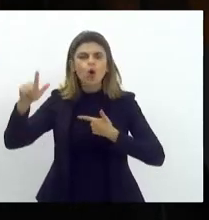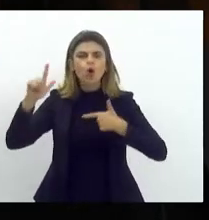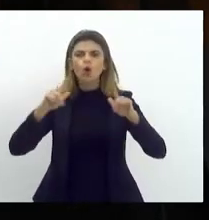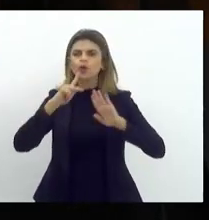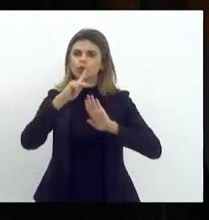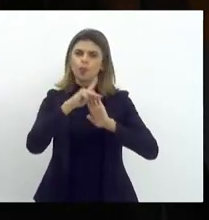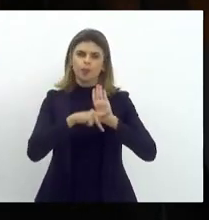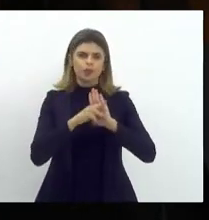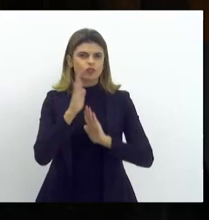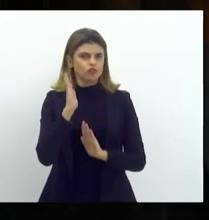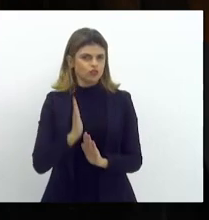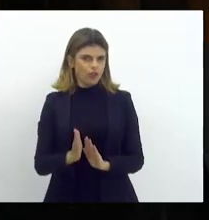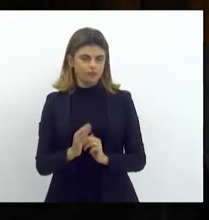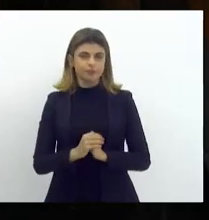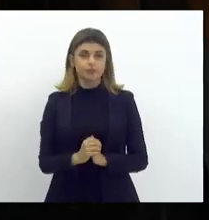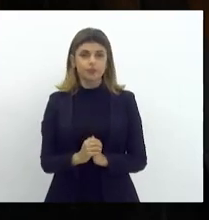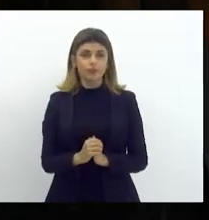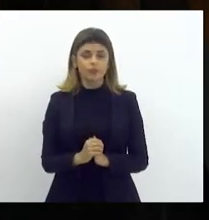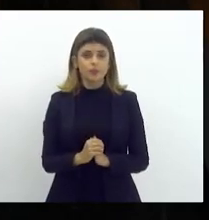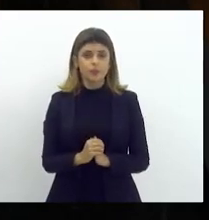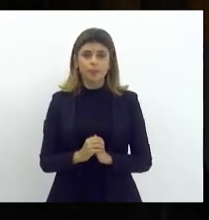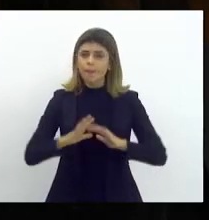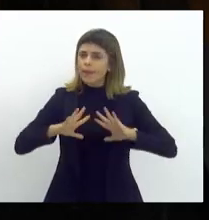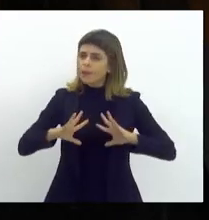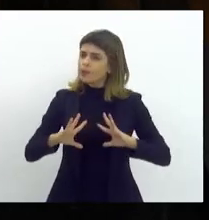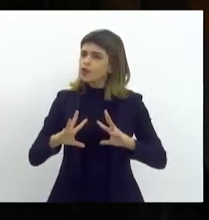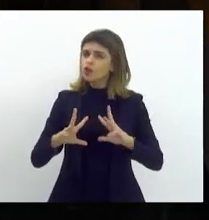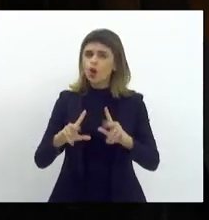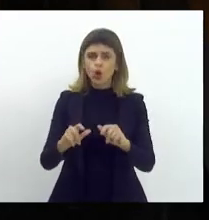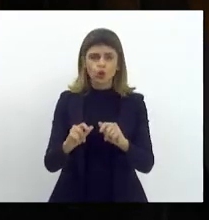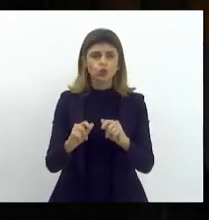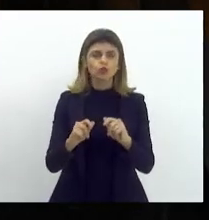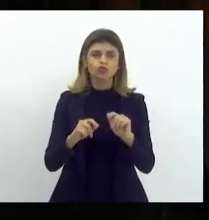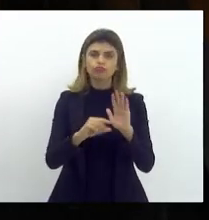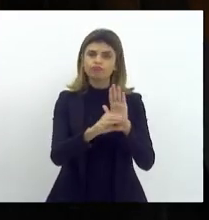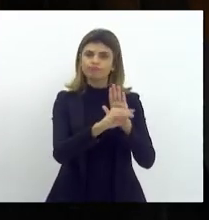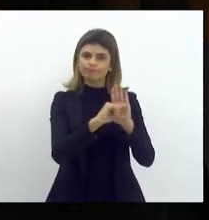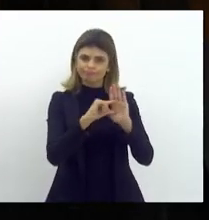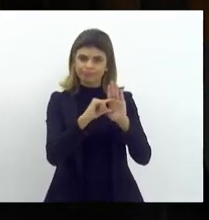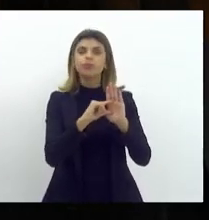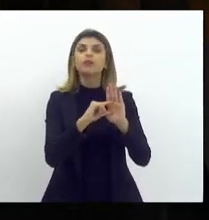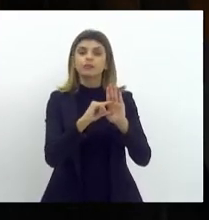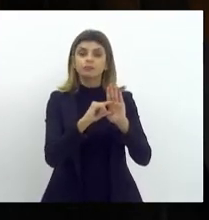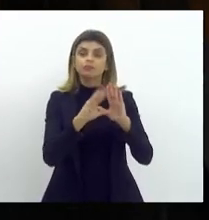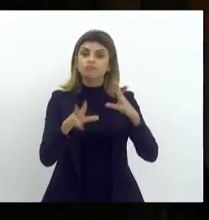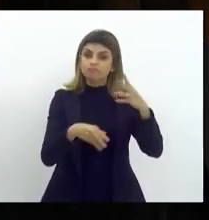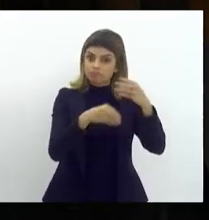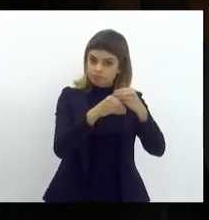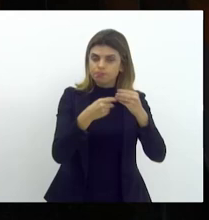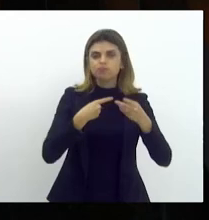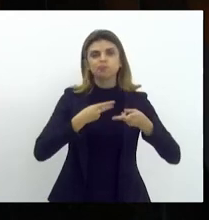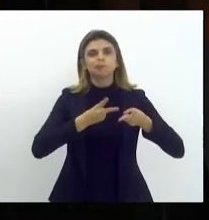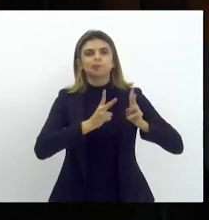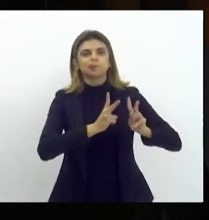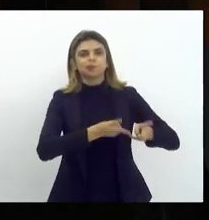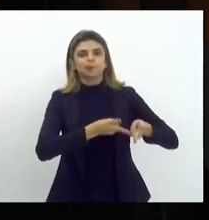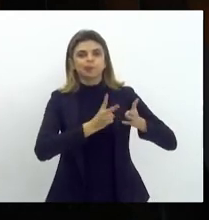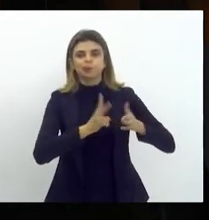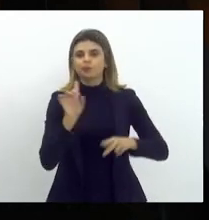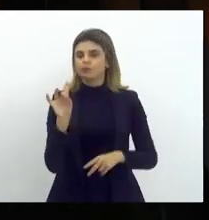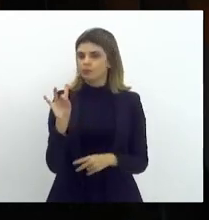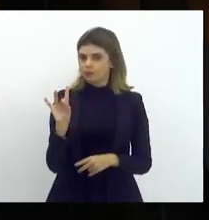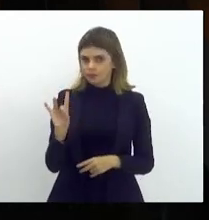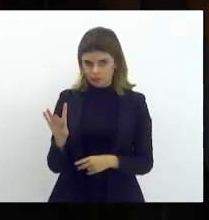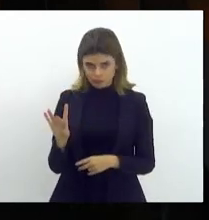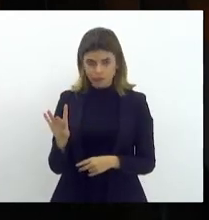de lei então dentre todos os destaques eu mandarei somente